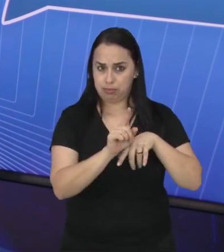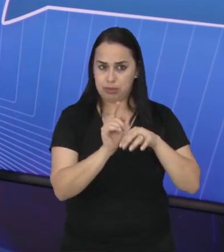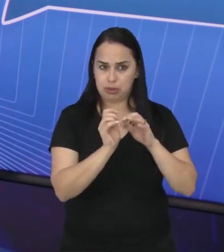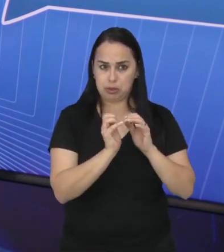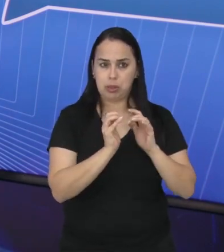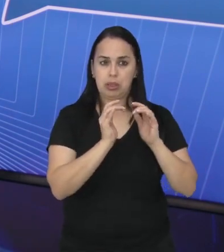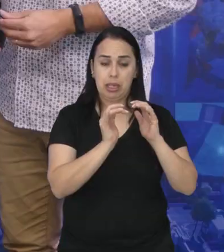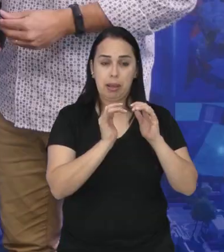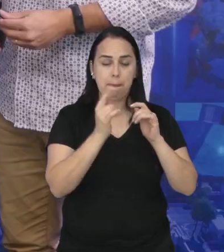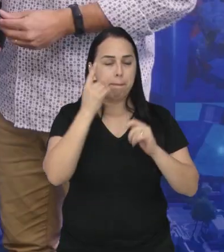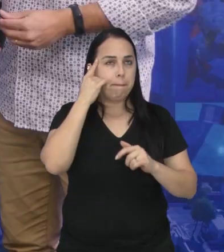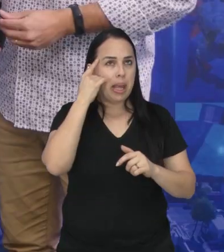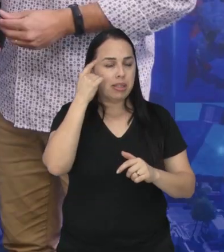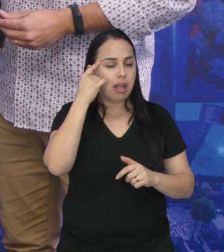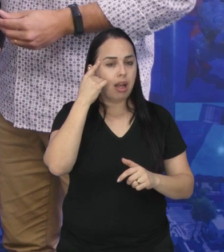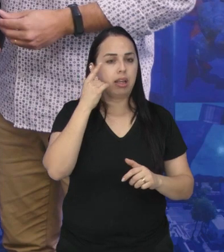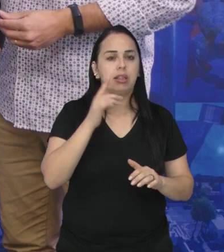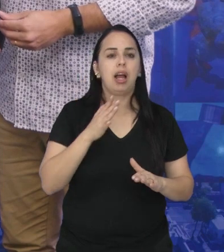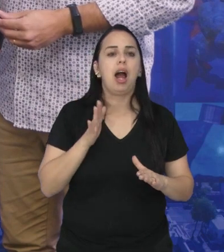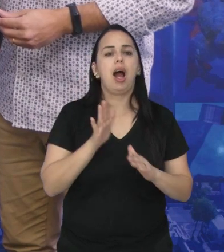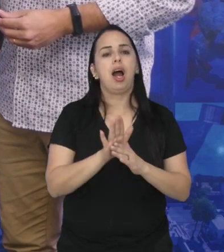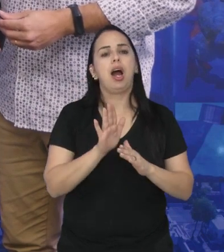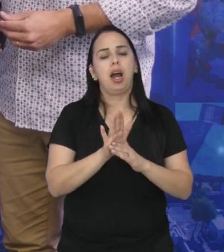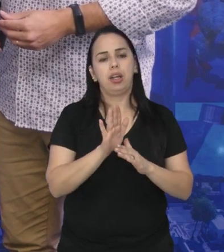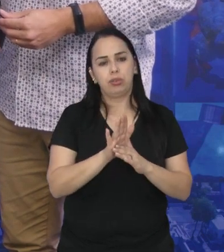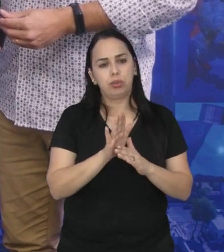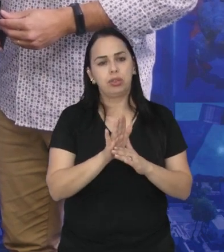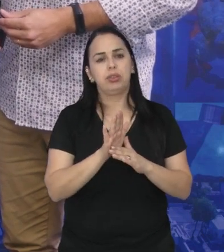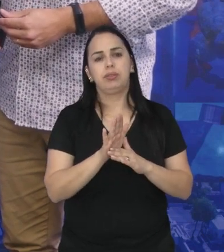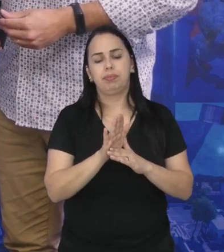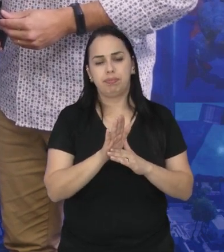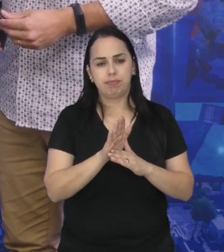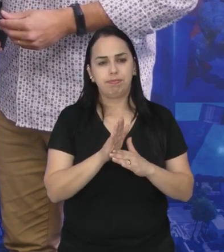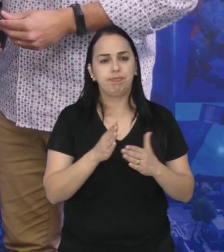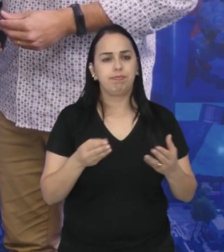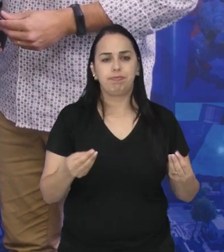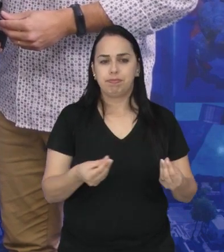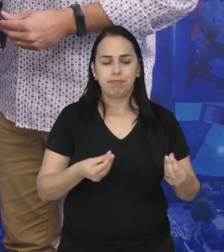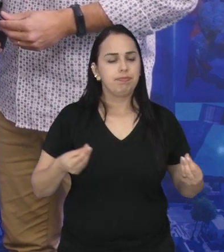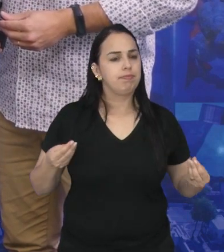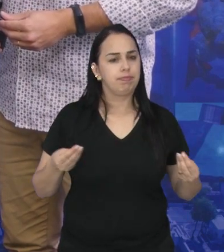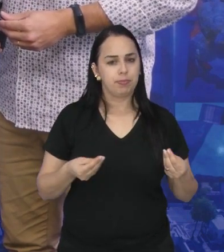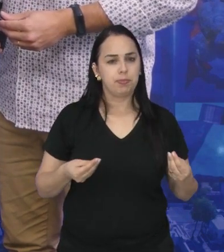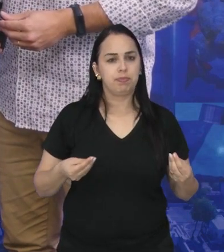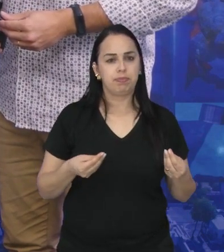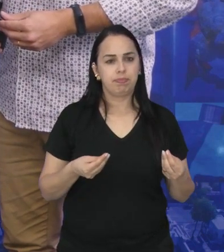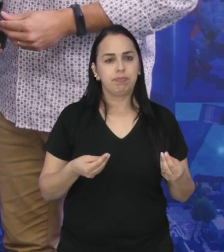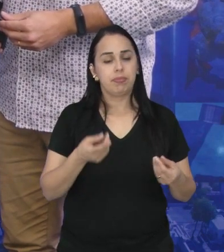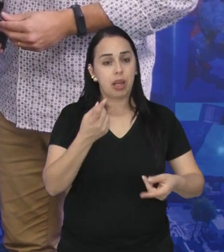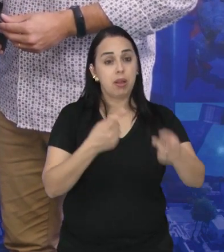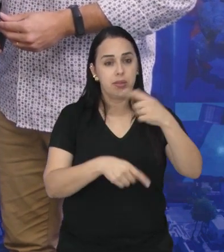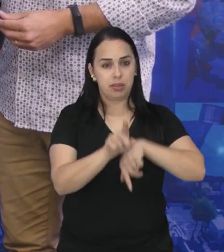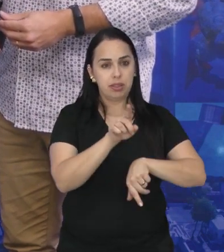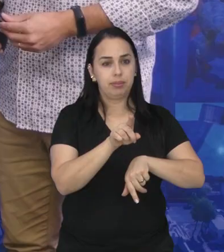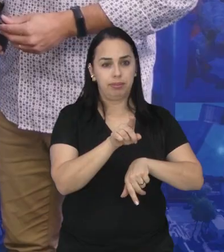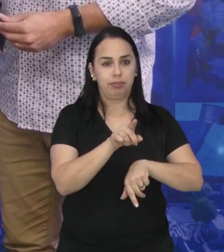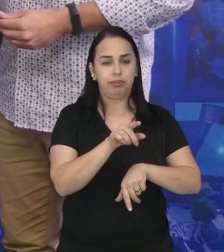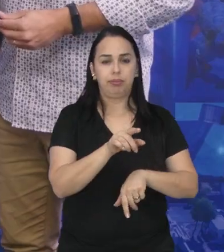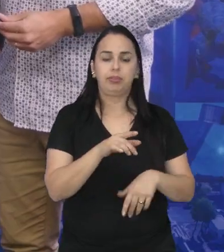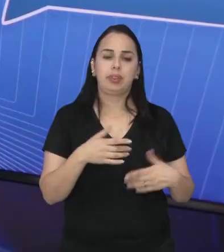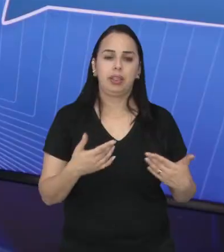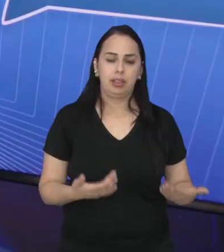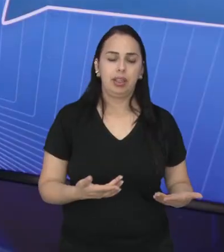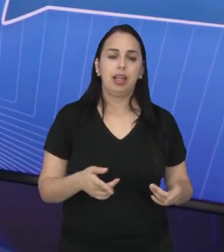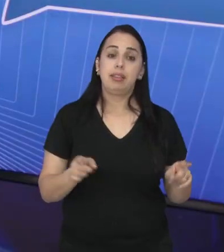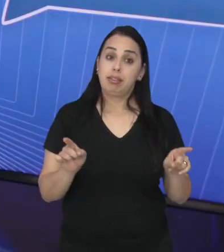desenvolvimento cognitivo, que interferem diretamente aí nesse desenvolver da